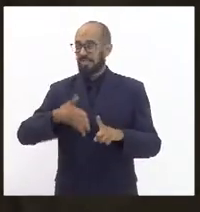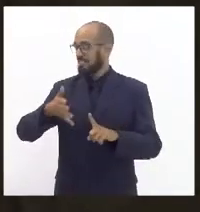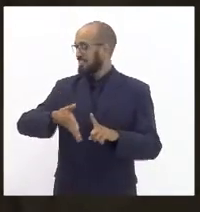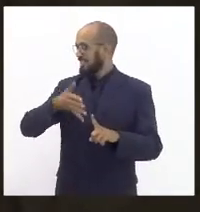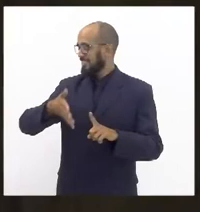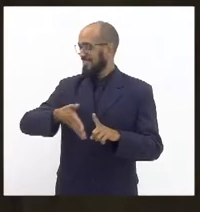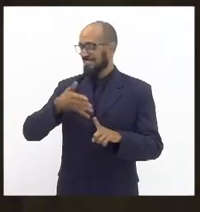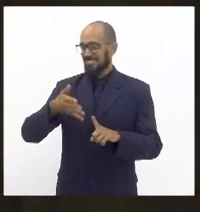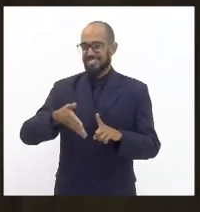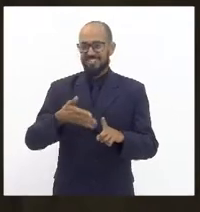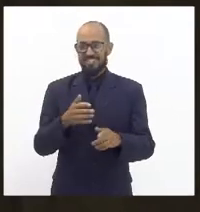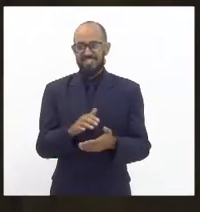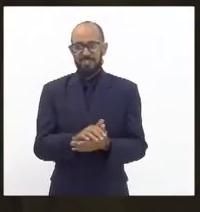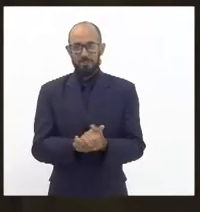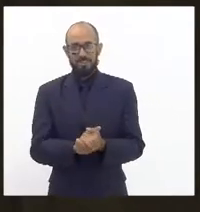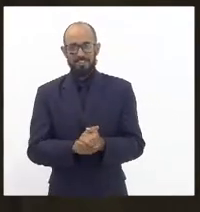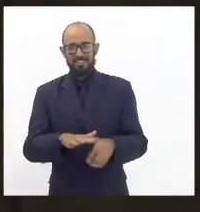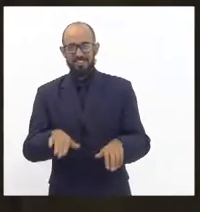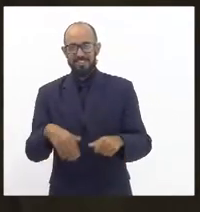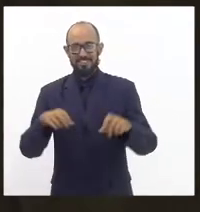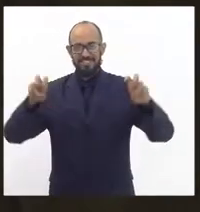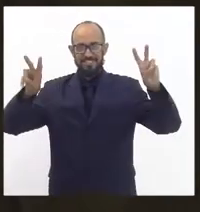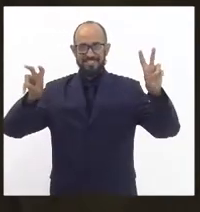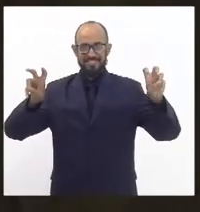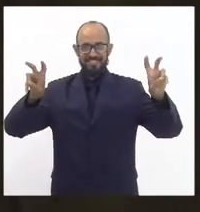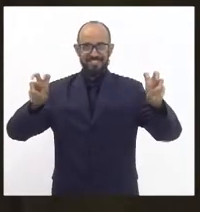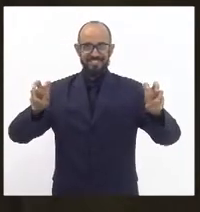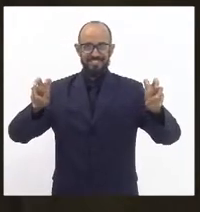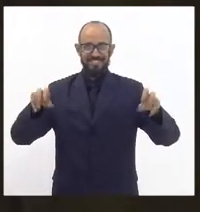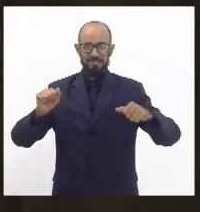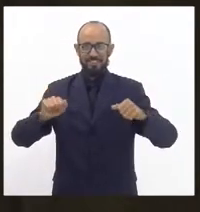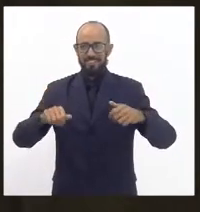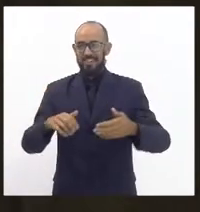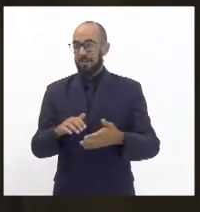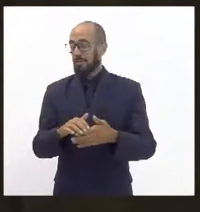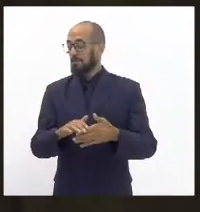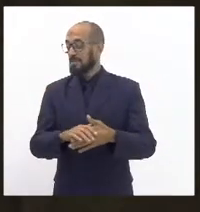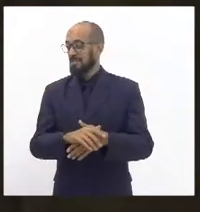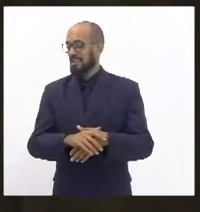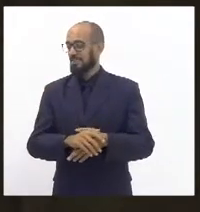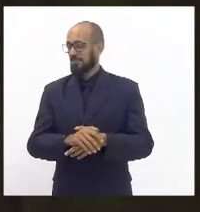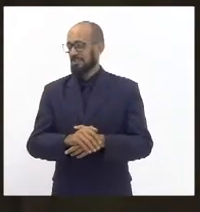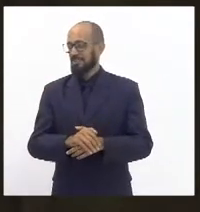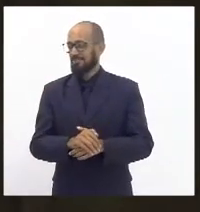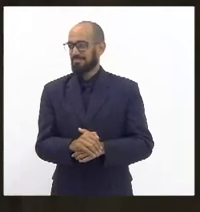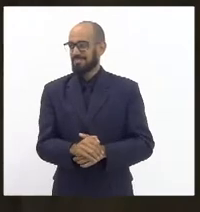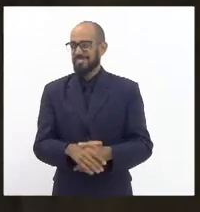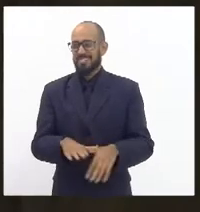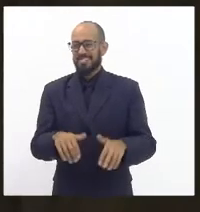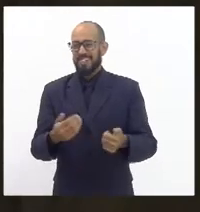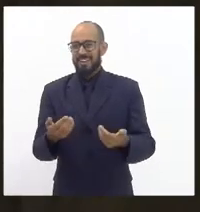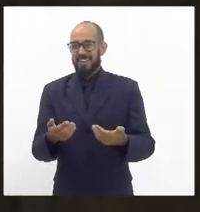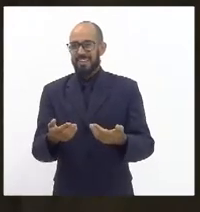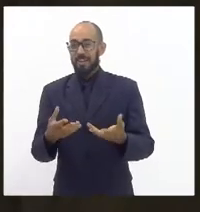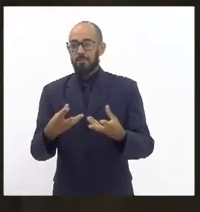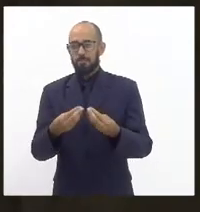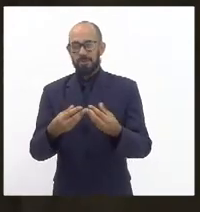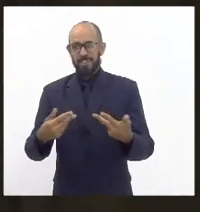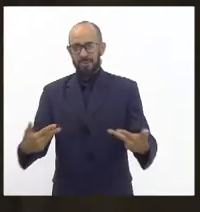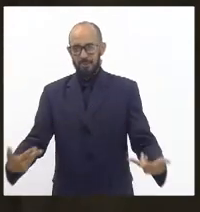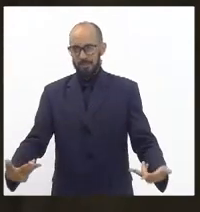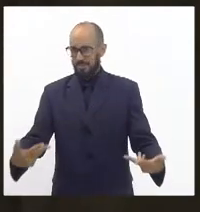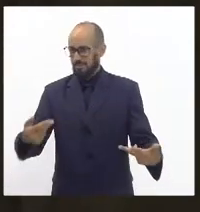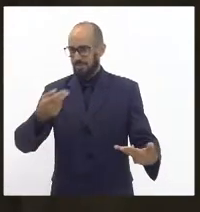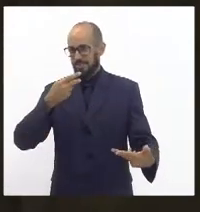através de debates exatamente o que foi a semana de arte moderna tá muita coisa para ser